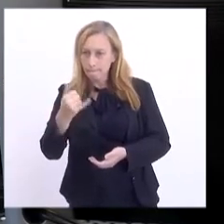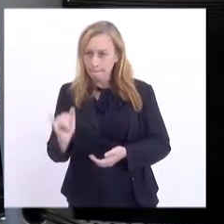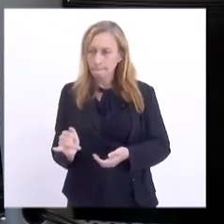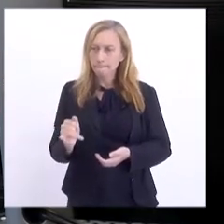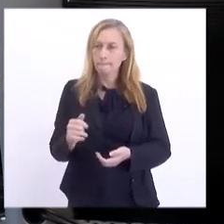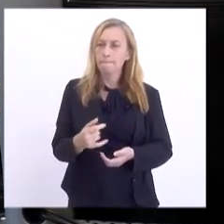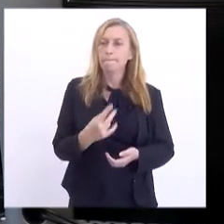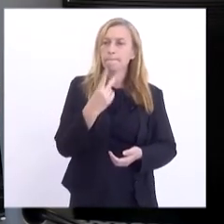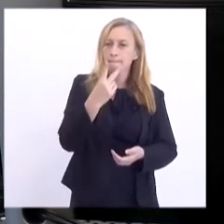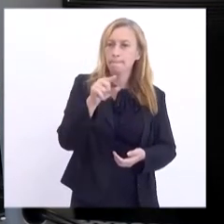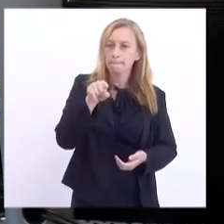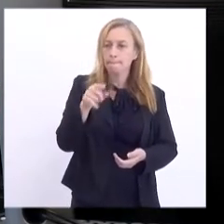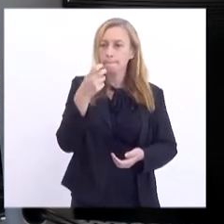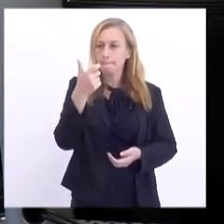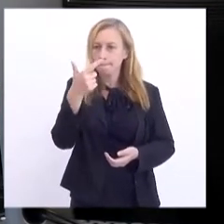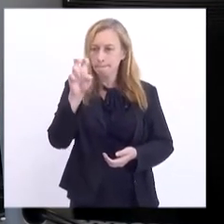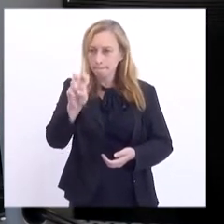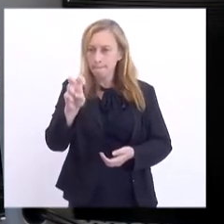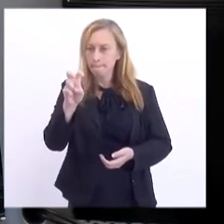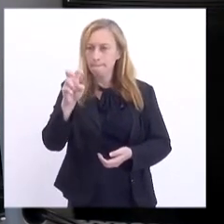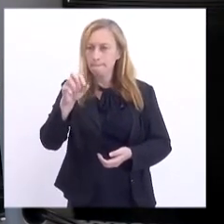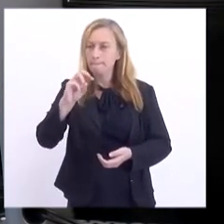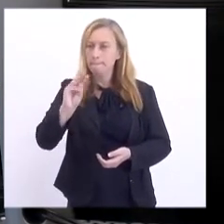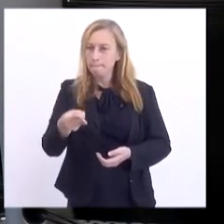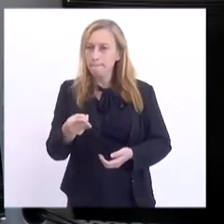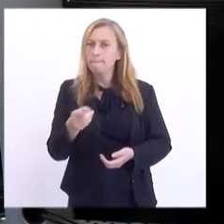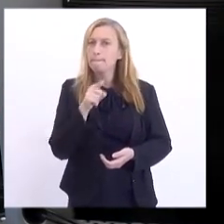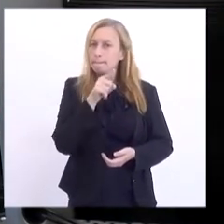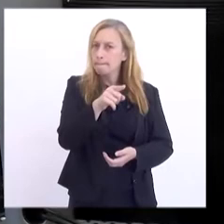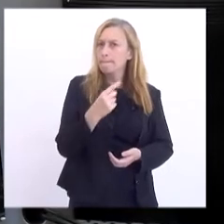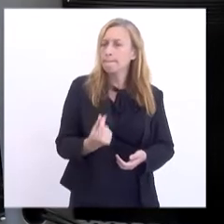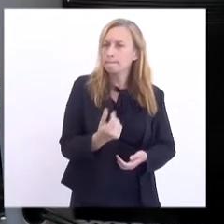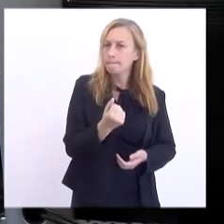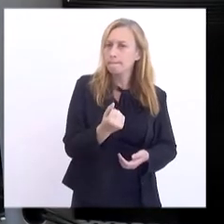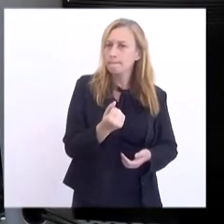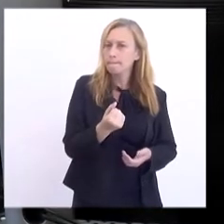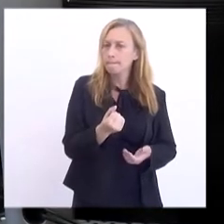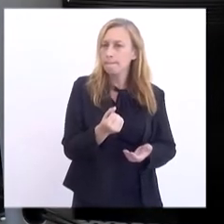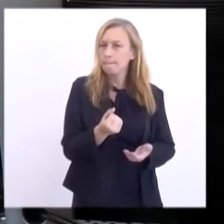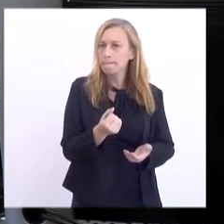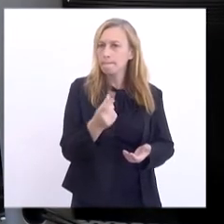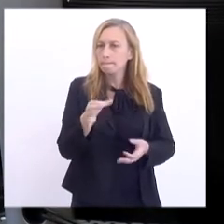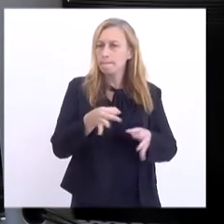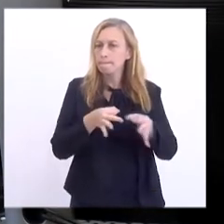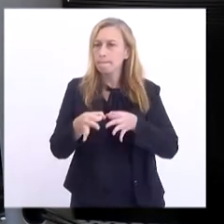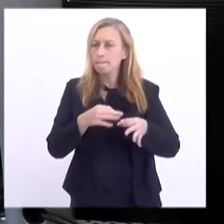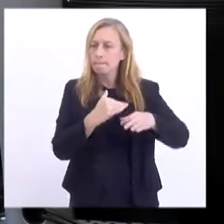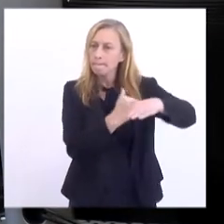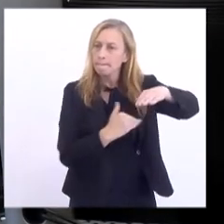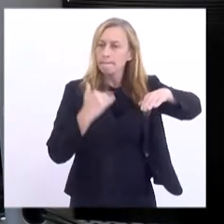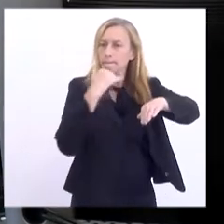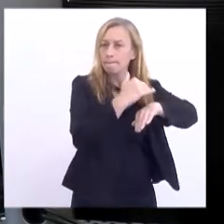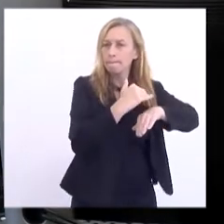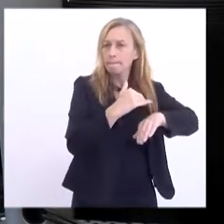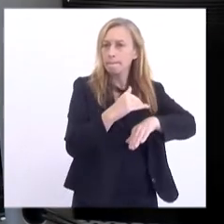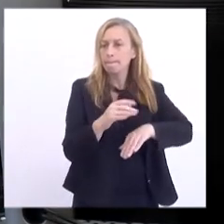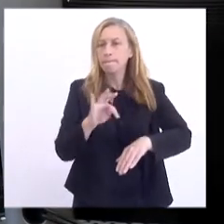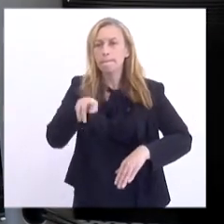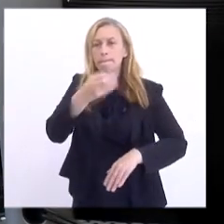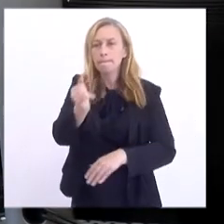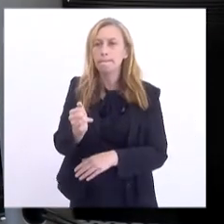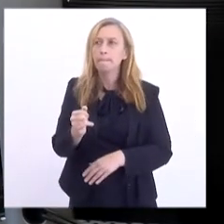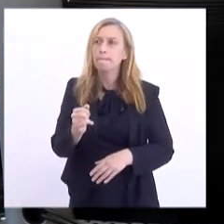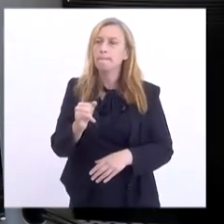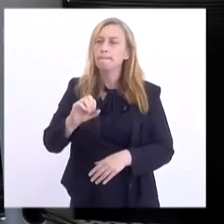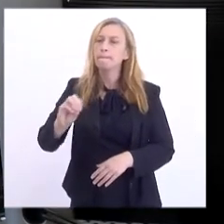222. Cinco milhões esse valor é para o programa superar Rio tem alguma rubricar